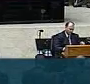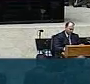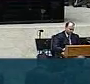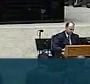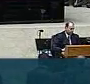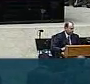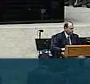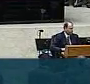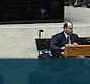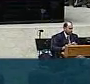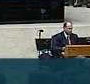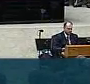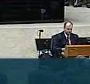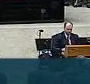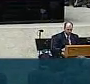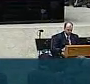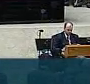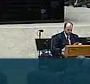substituição de matéria.